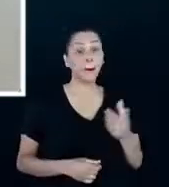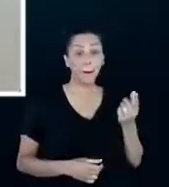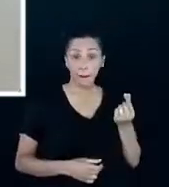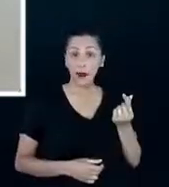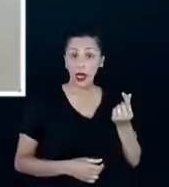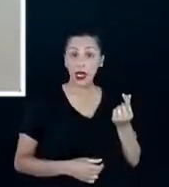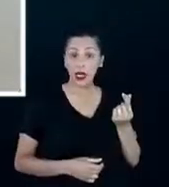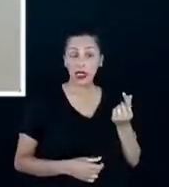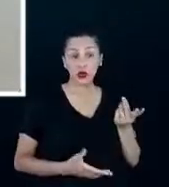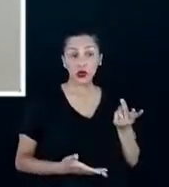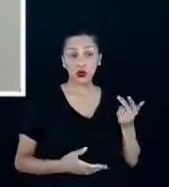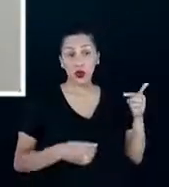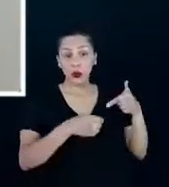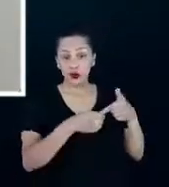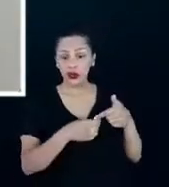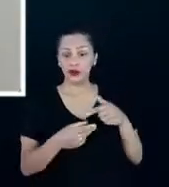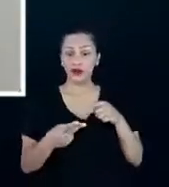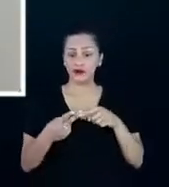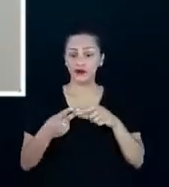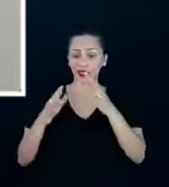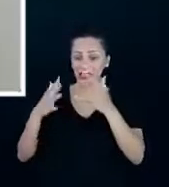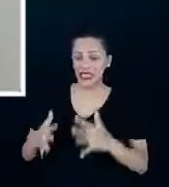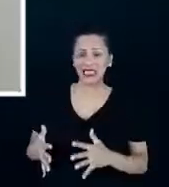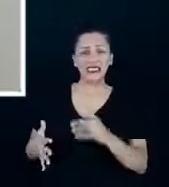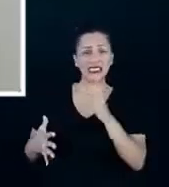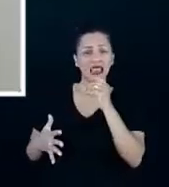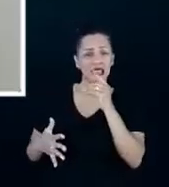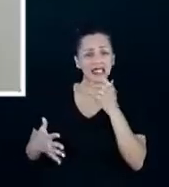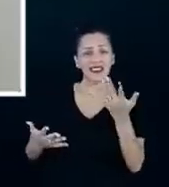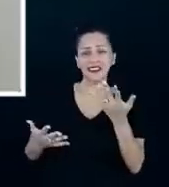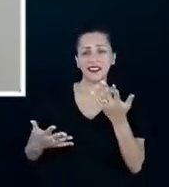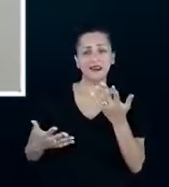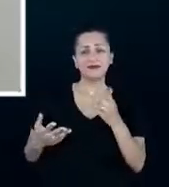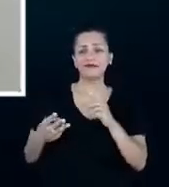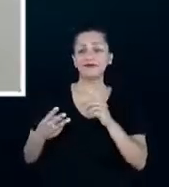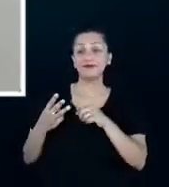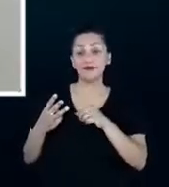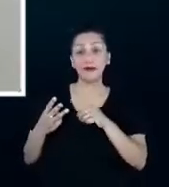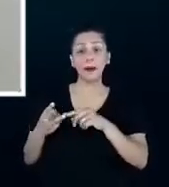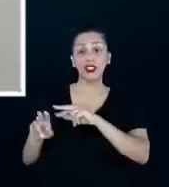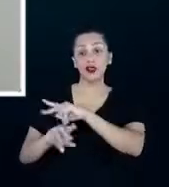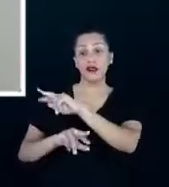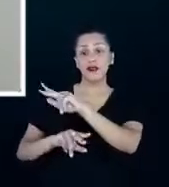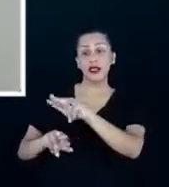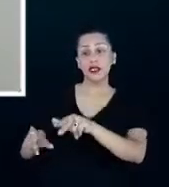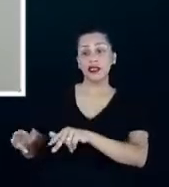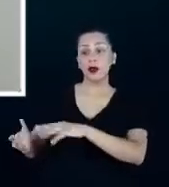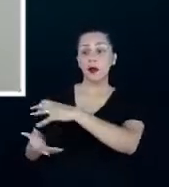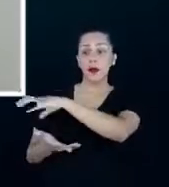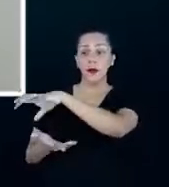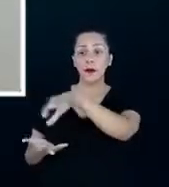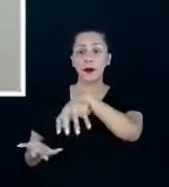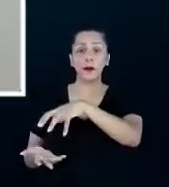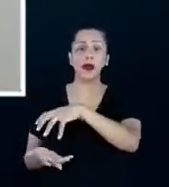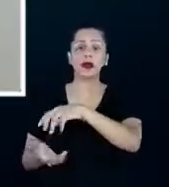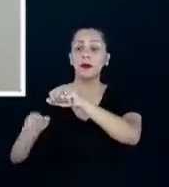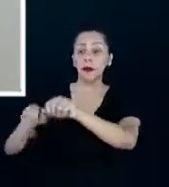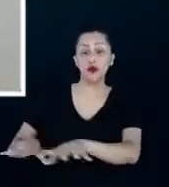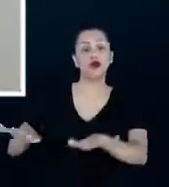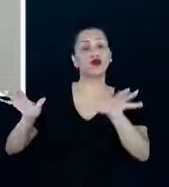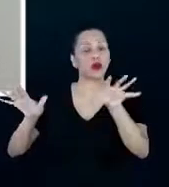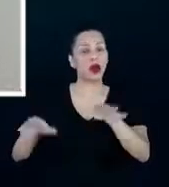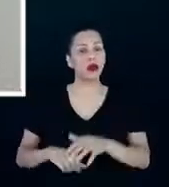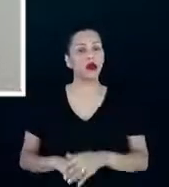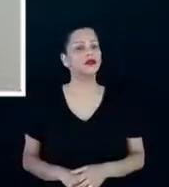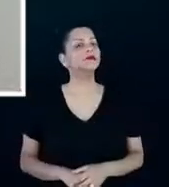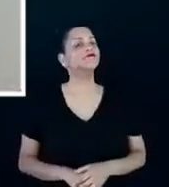a crise hídrica, e naturalmente é pela diversificação da matriz e pela expansão da transmissão. Então, nesse sentido,